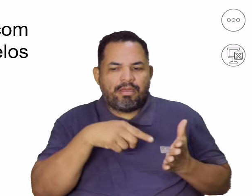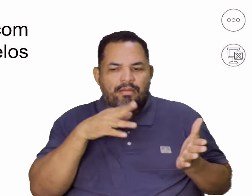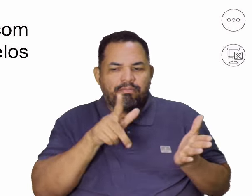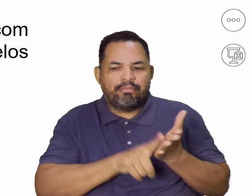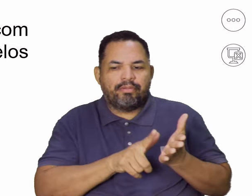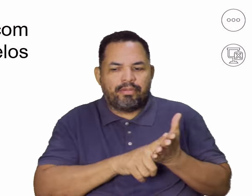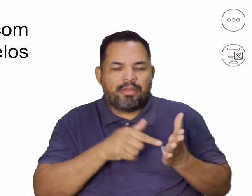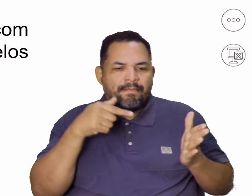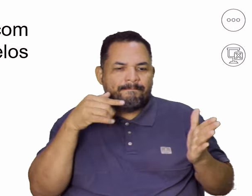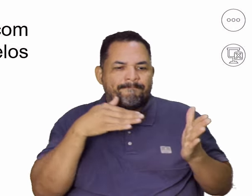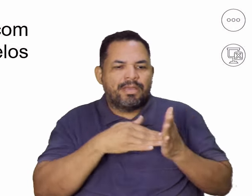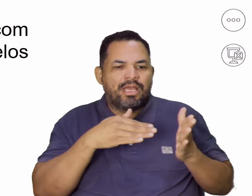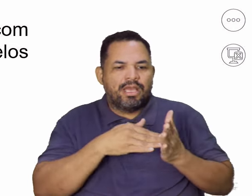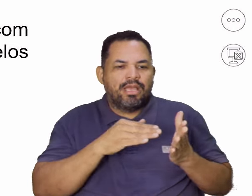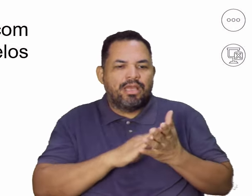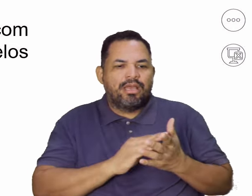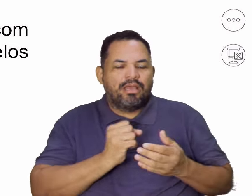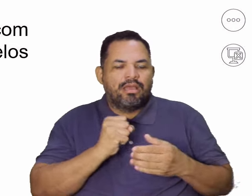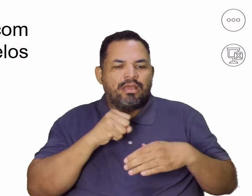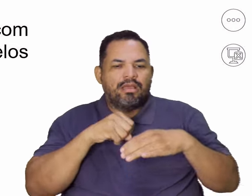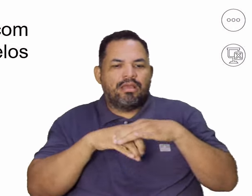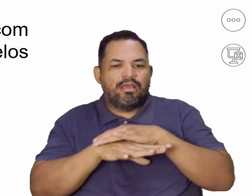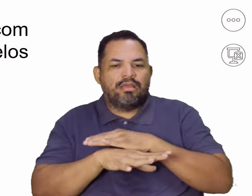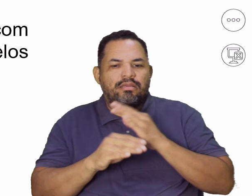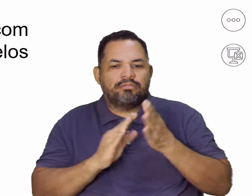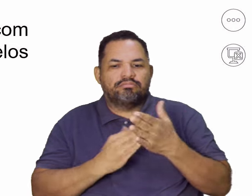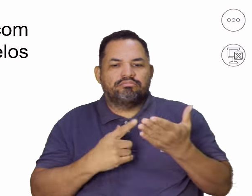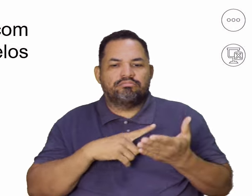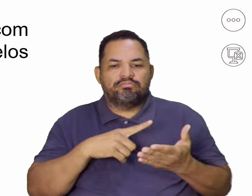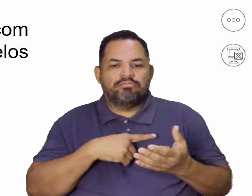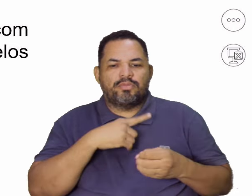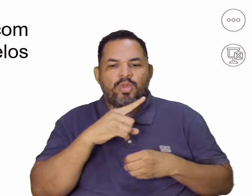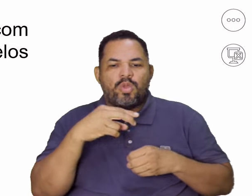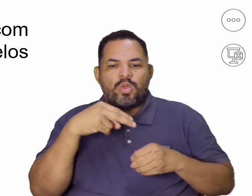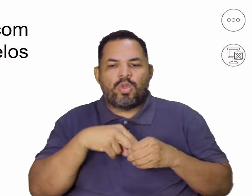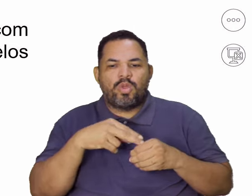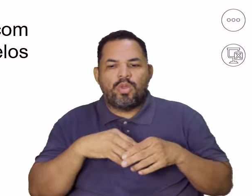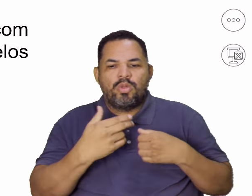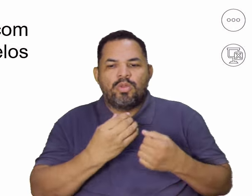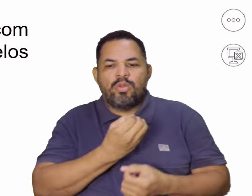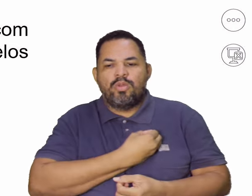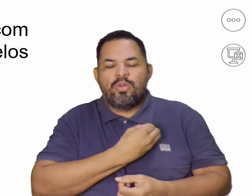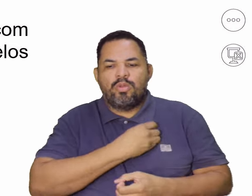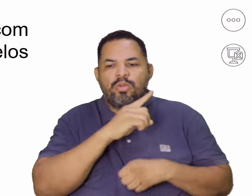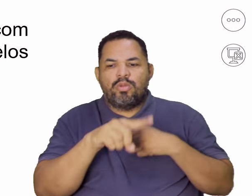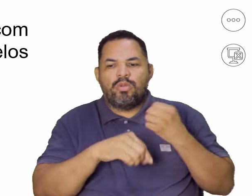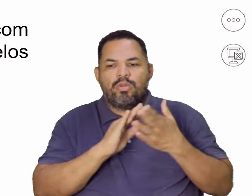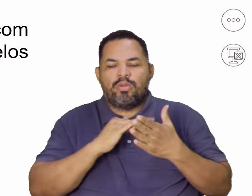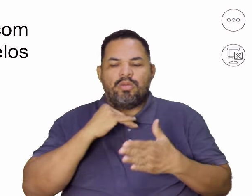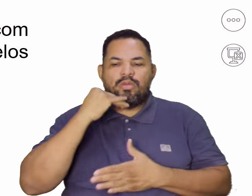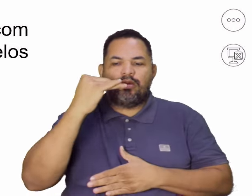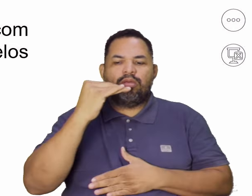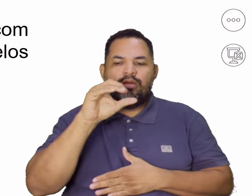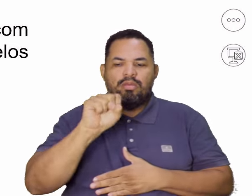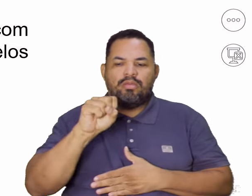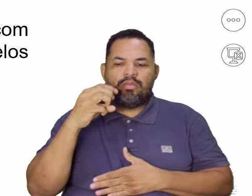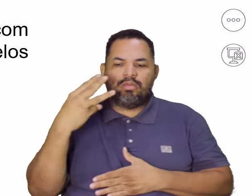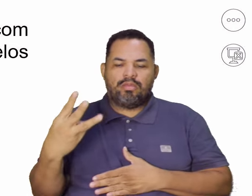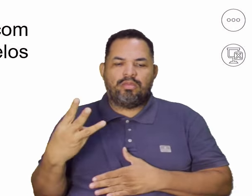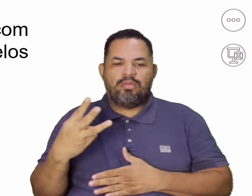papel a radiação Alfa só é emitida por núcleos cujo número atômico é superior